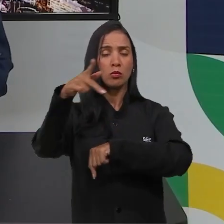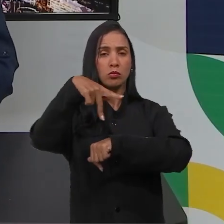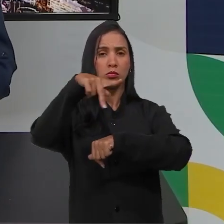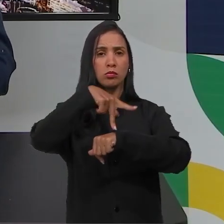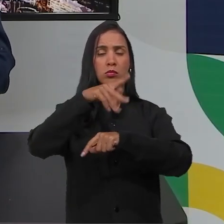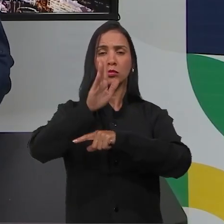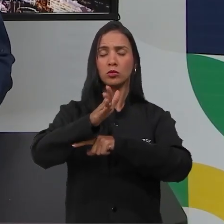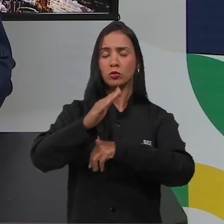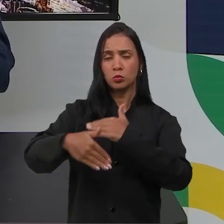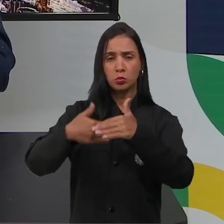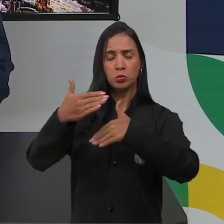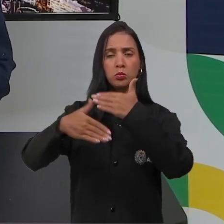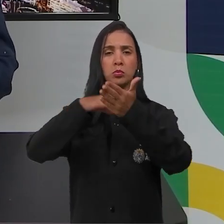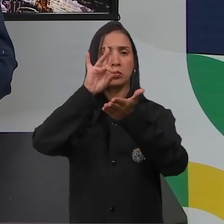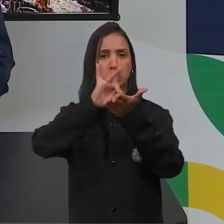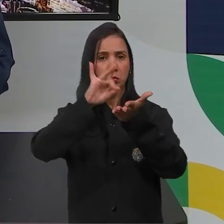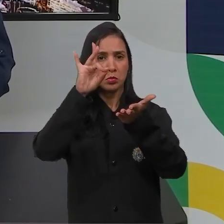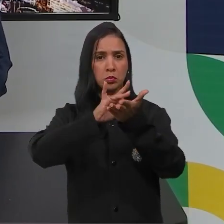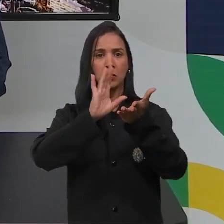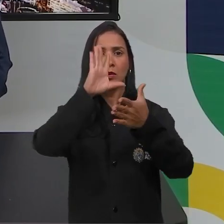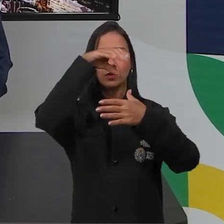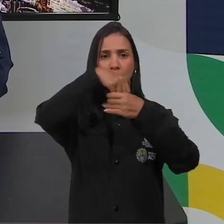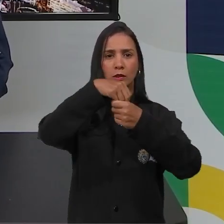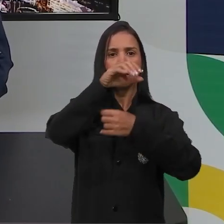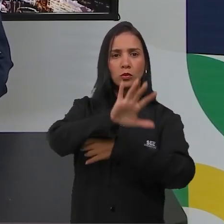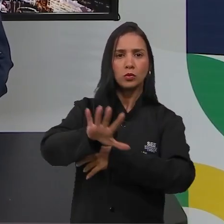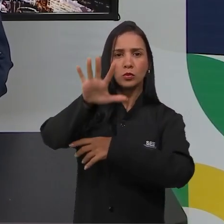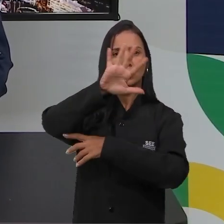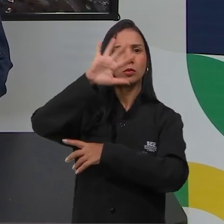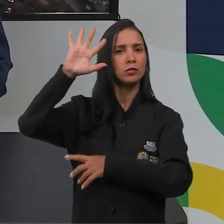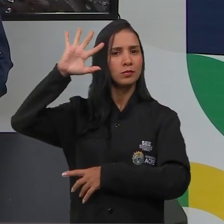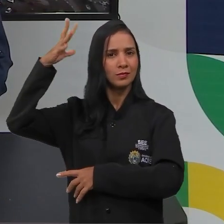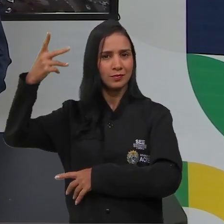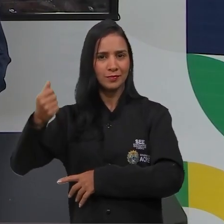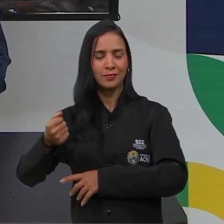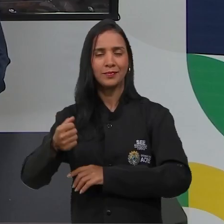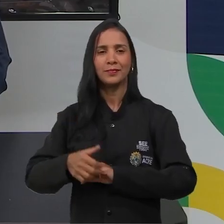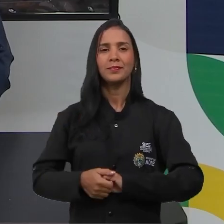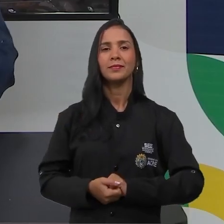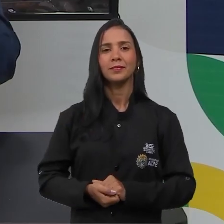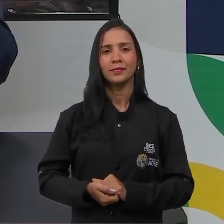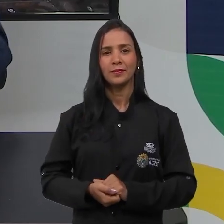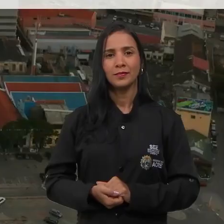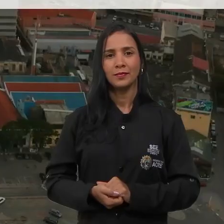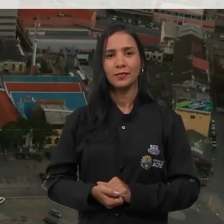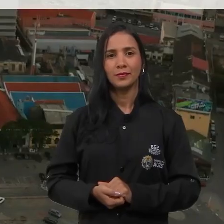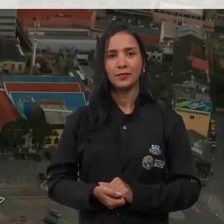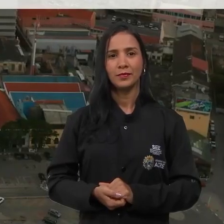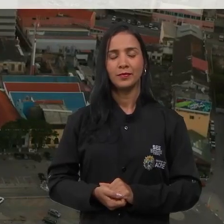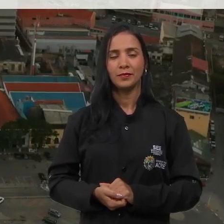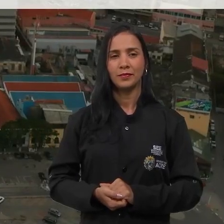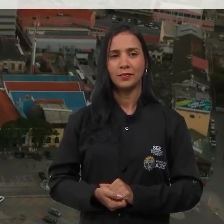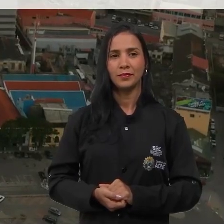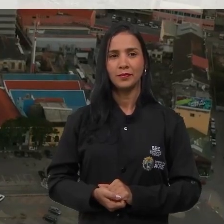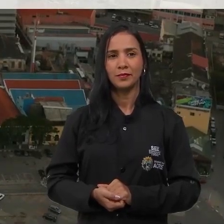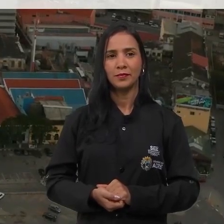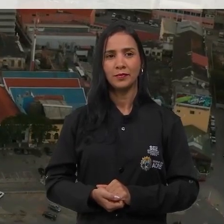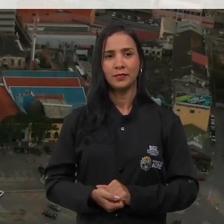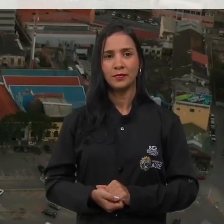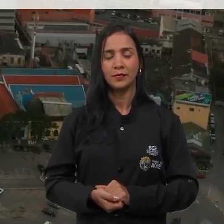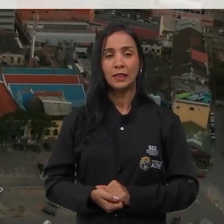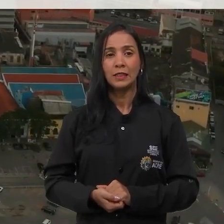aí considerável dentro do continente africano, ok? Bom, além disso, a